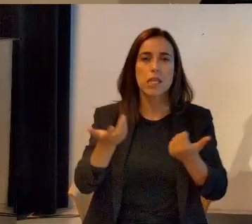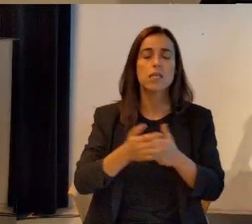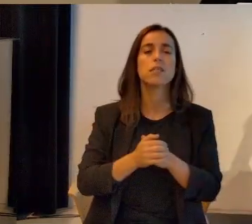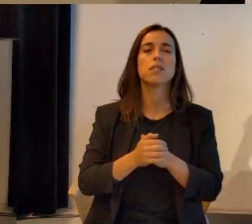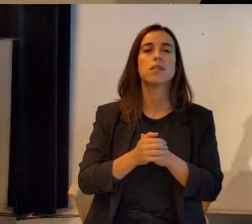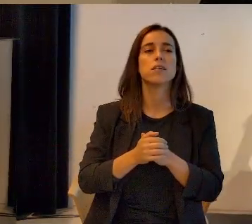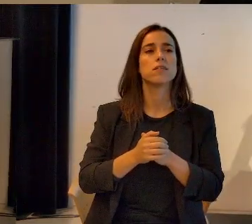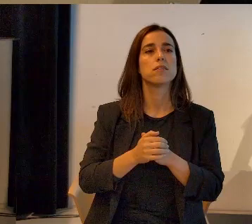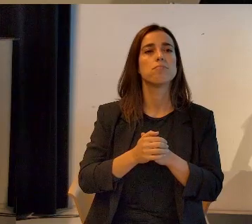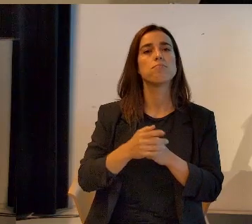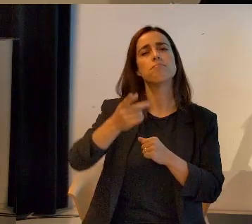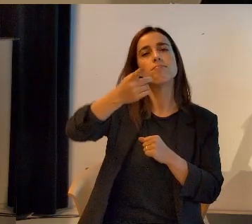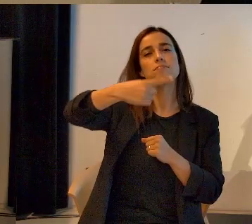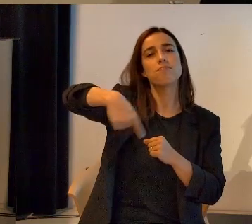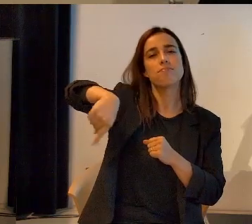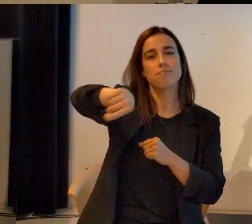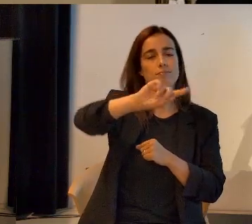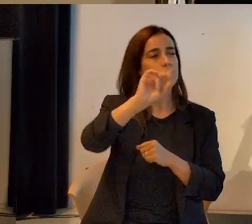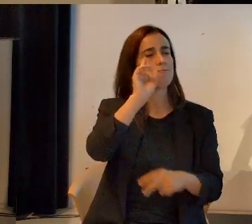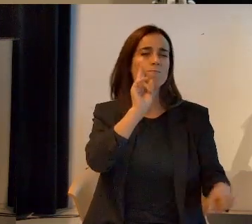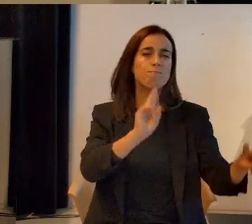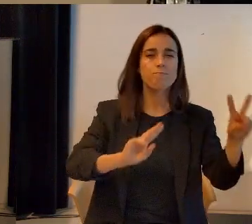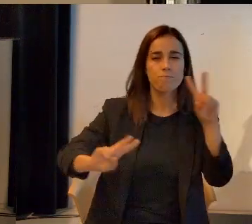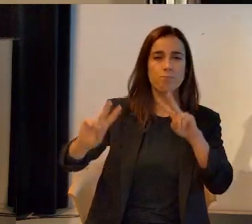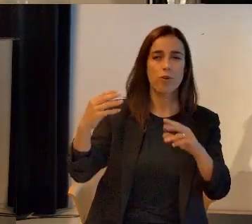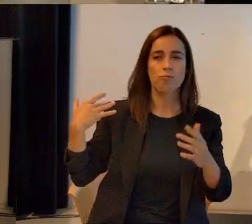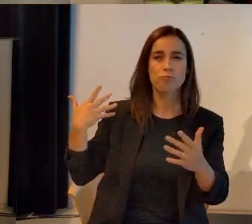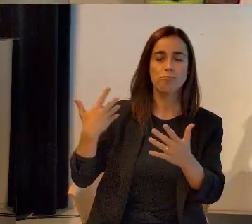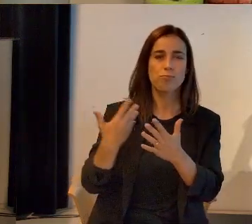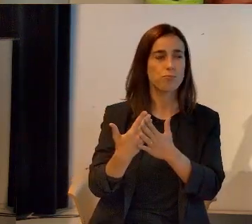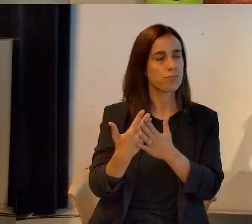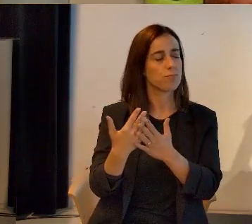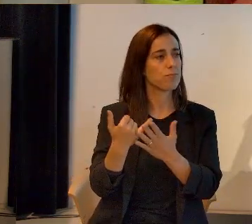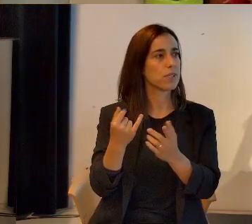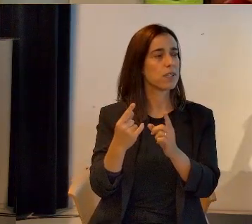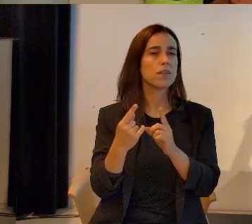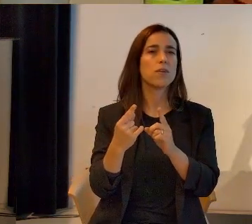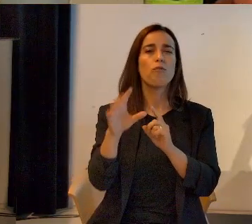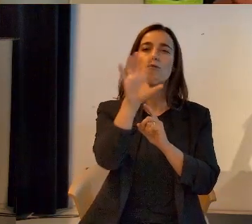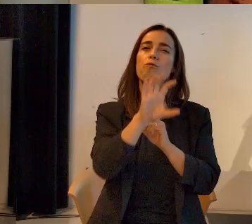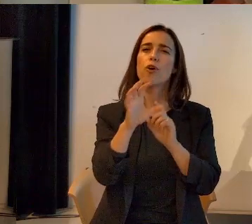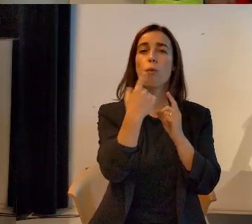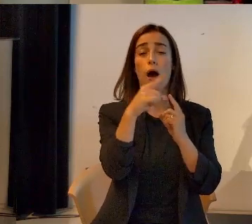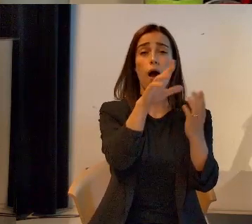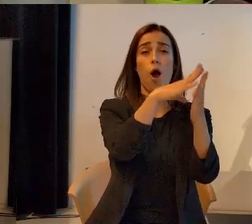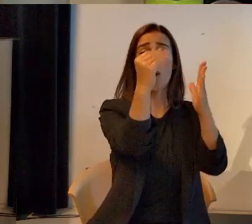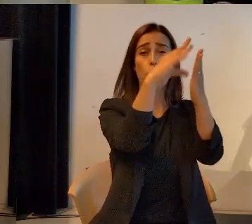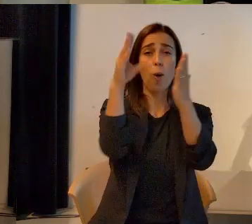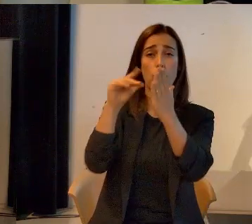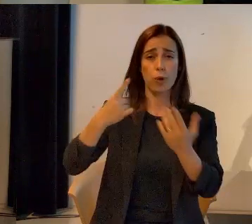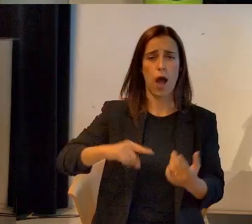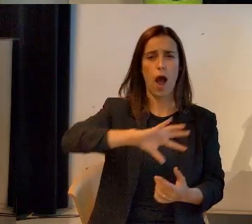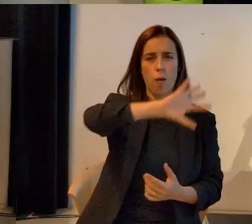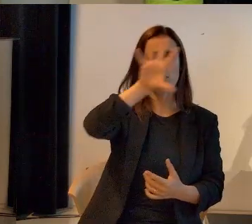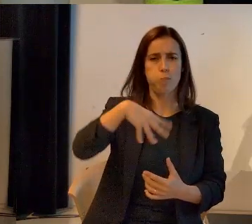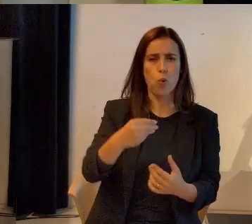como muitos de nós têm podido observar, é uma imagem profusamente copiada em muitos lados do mundo. E